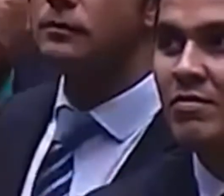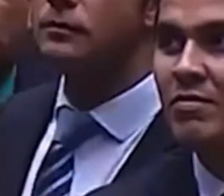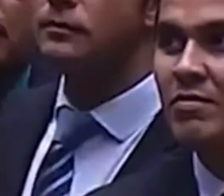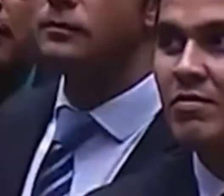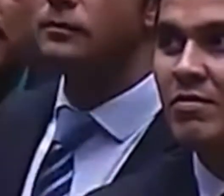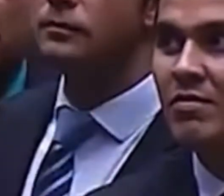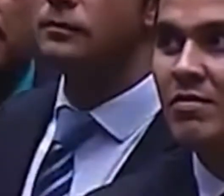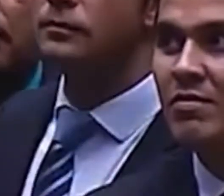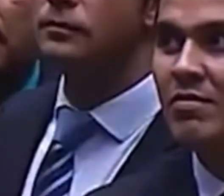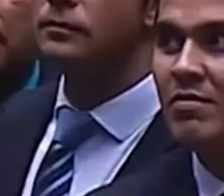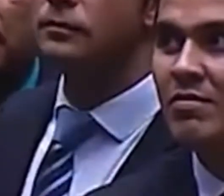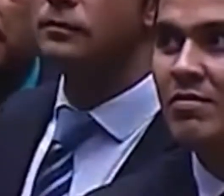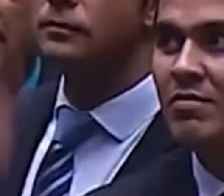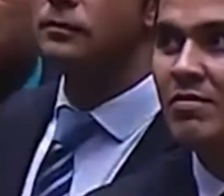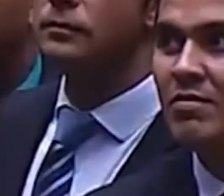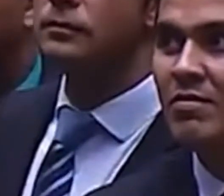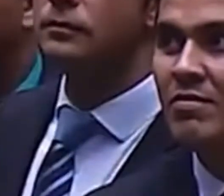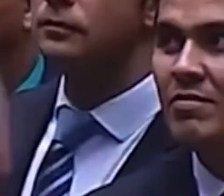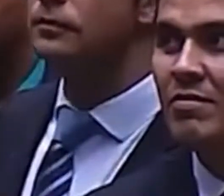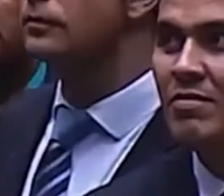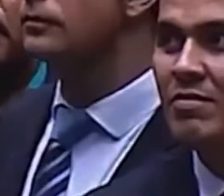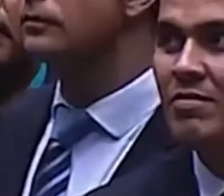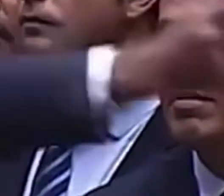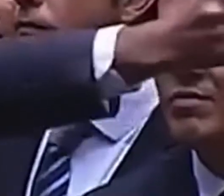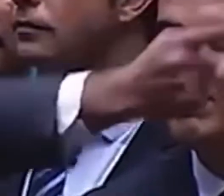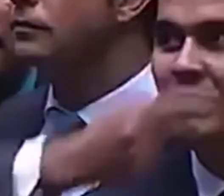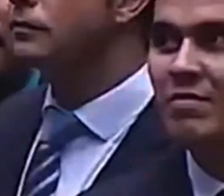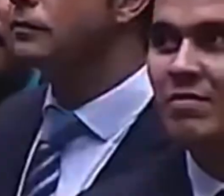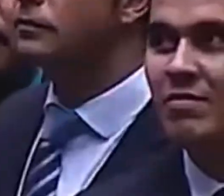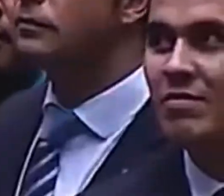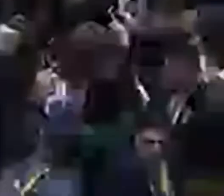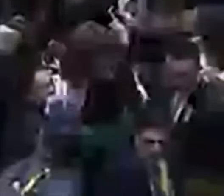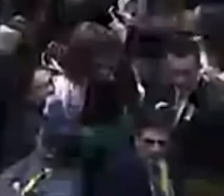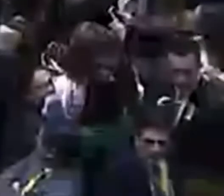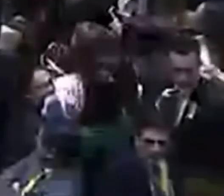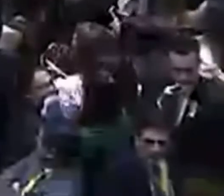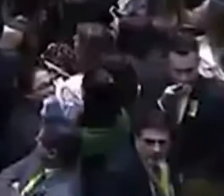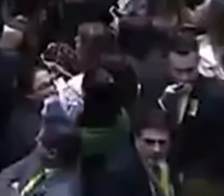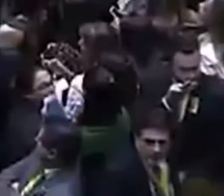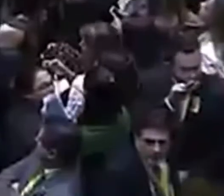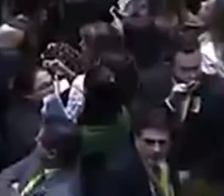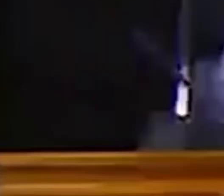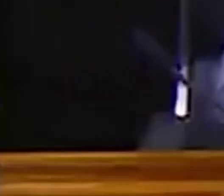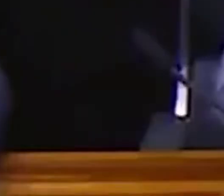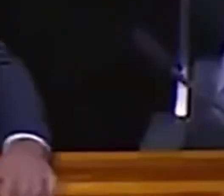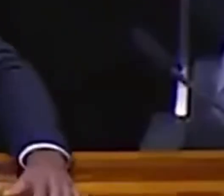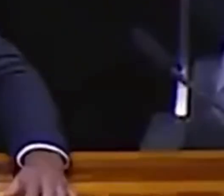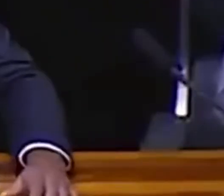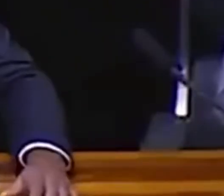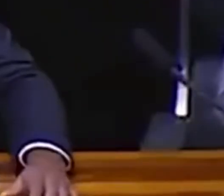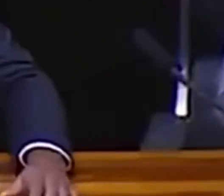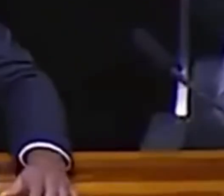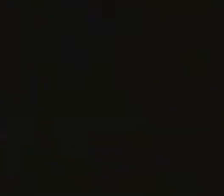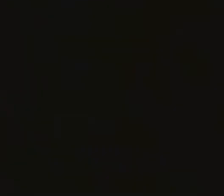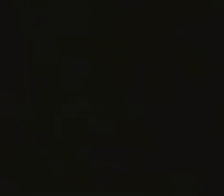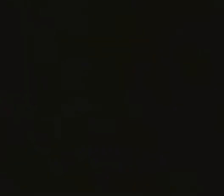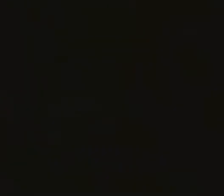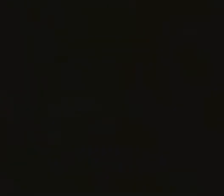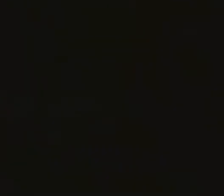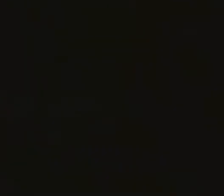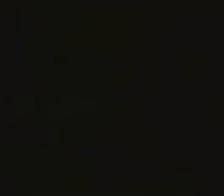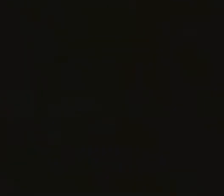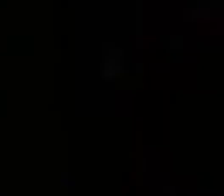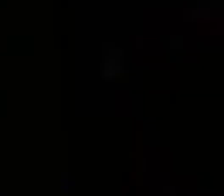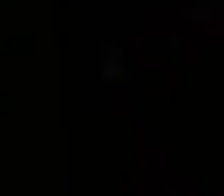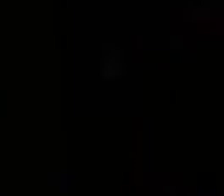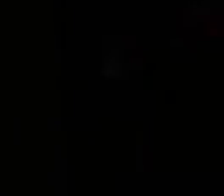por Zumbi dos Palmares, eu voto não! Deputado Glauber Braga, do PSOL do Rio de Janeiro, votou